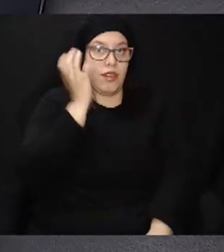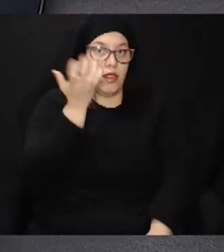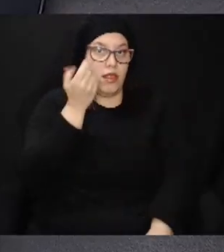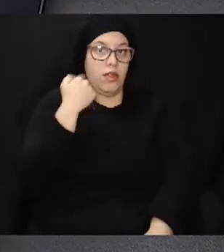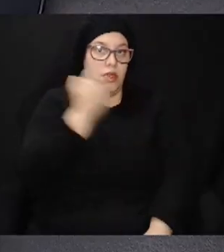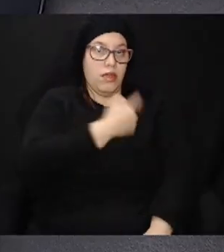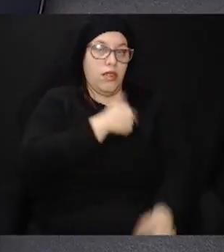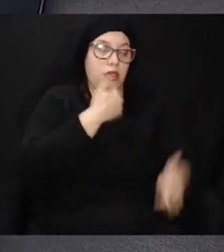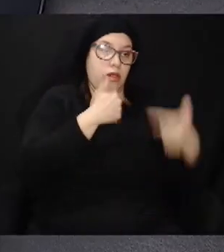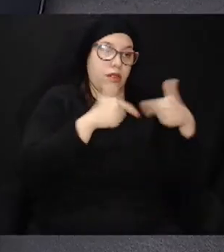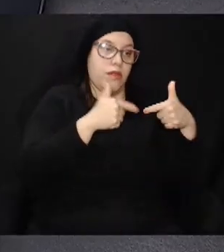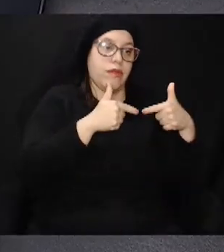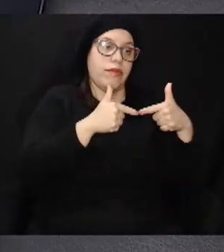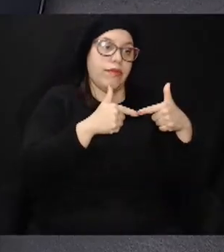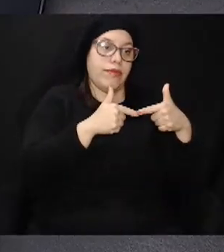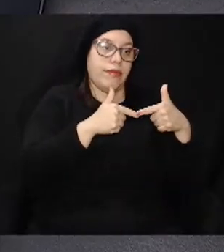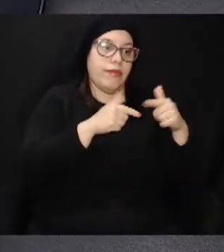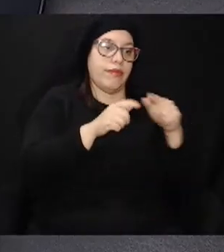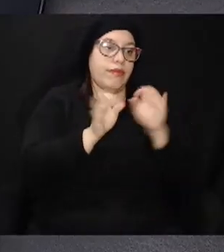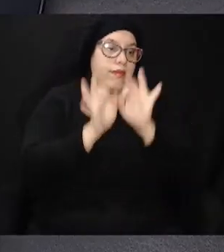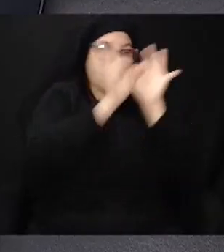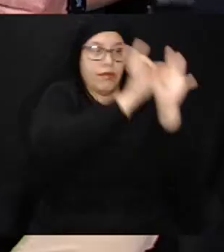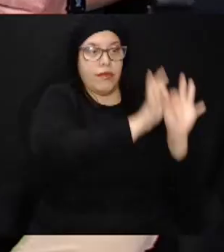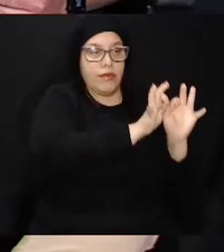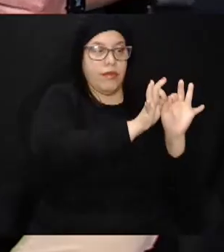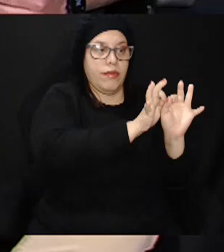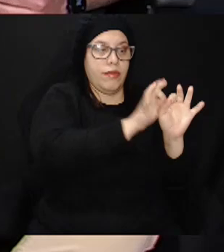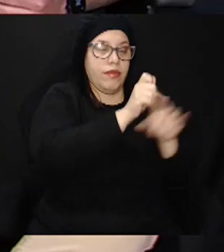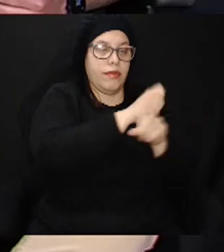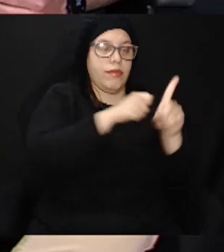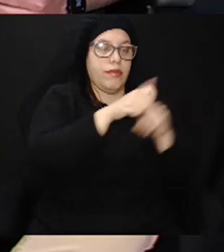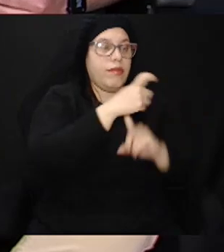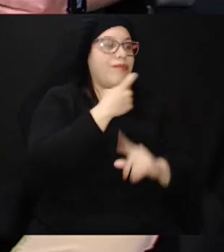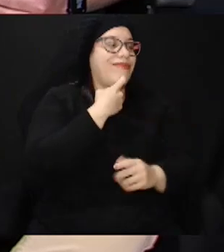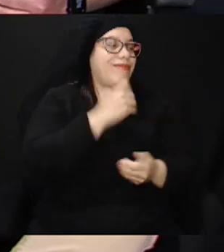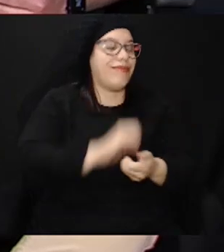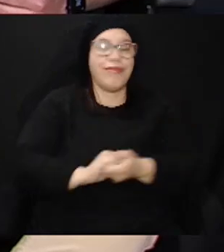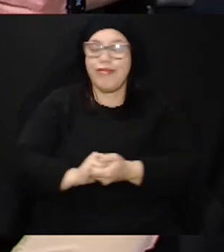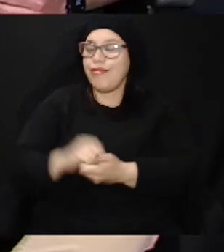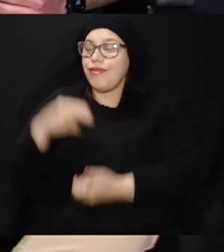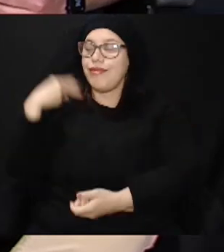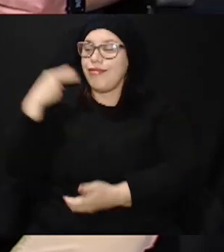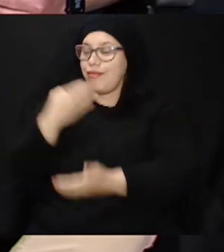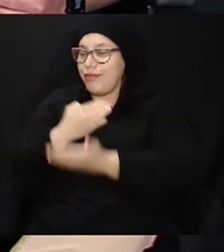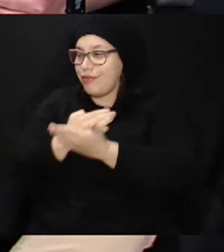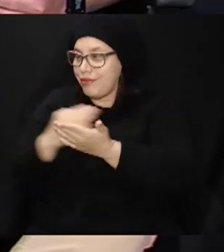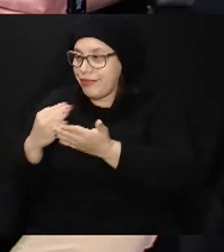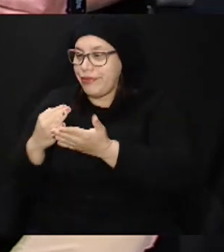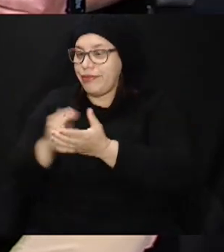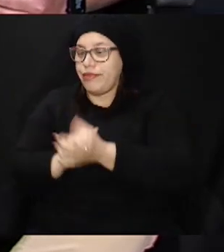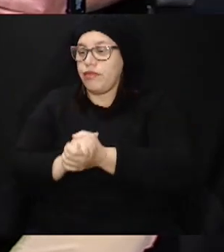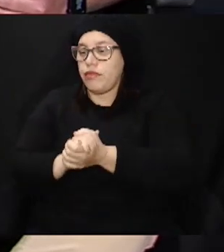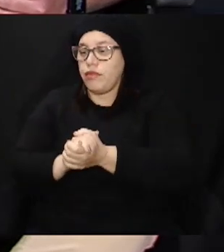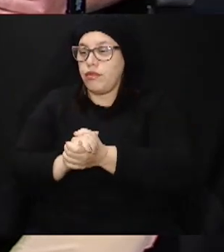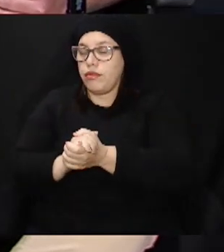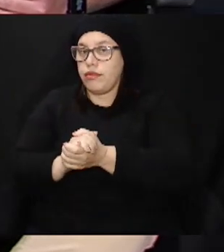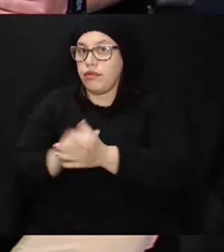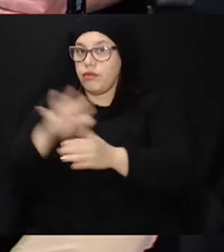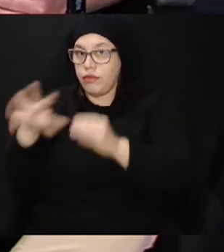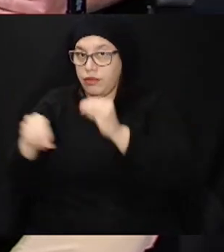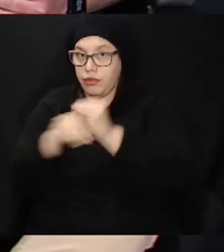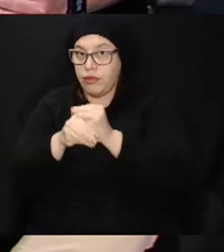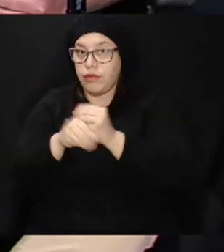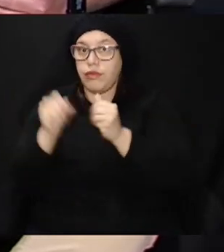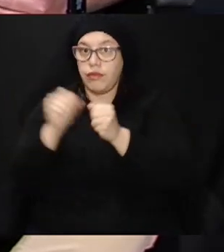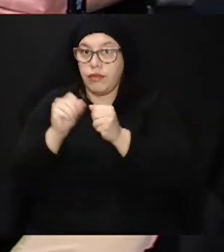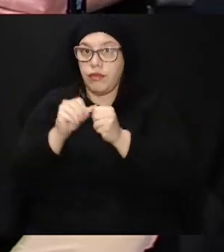trabalho, no nosso cotidiano e da sociedade campineira. Vereador, para a gente começar, sobre as emendas impositivas que o senhor fez ao